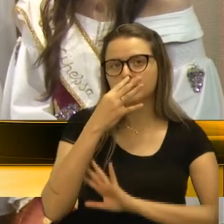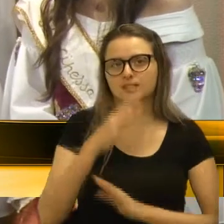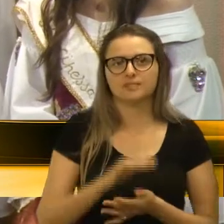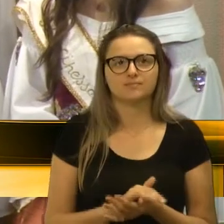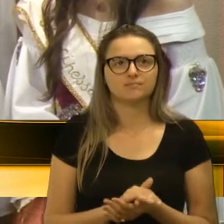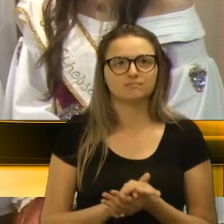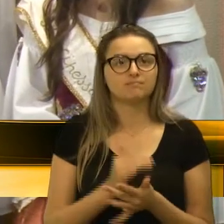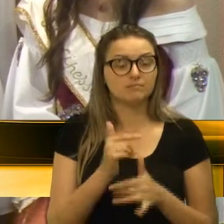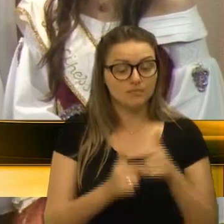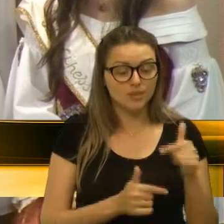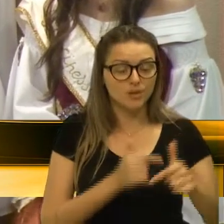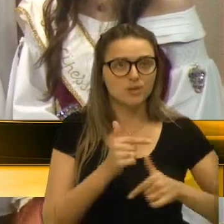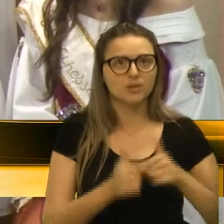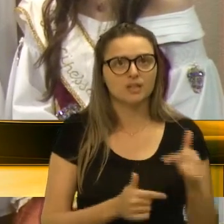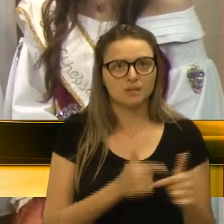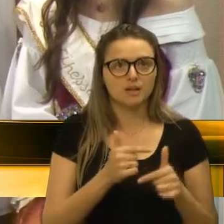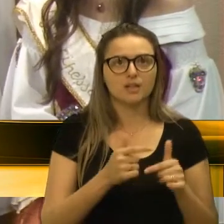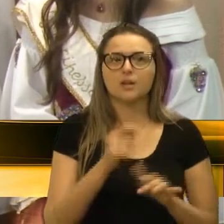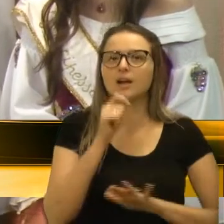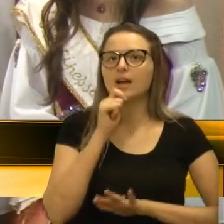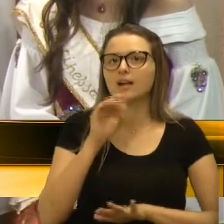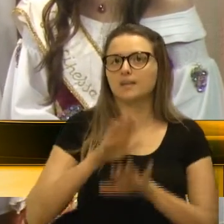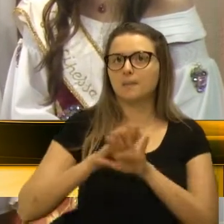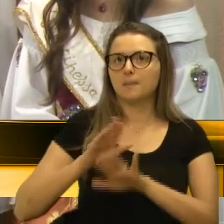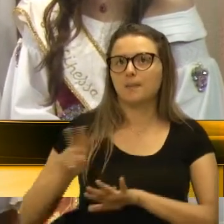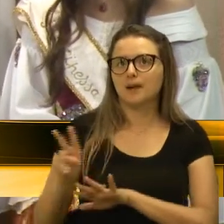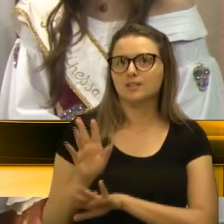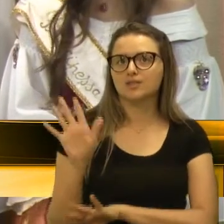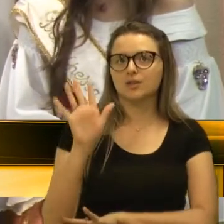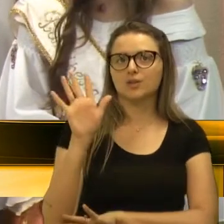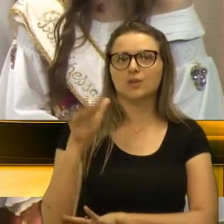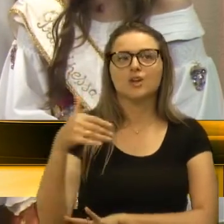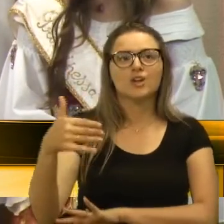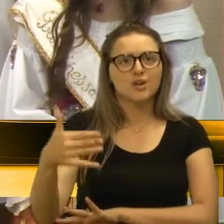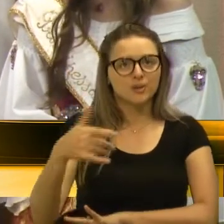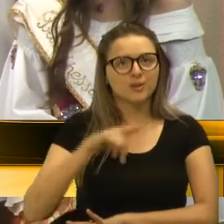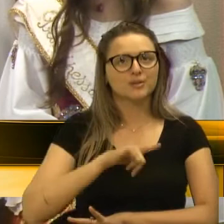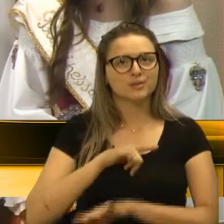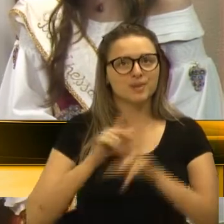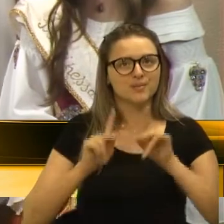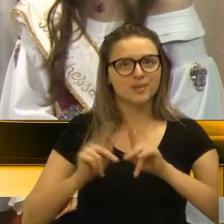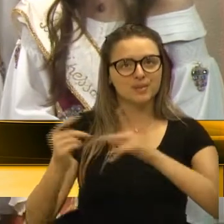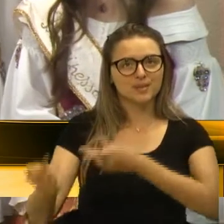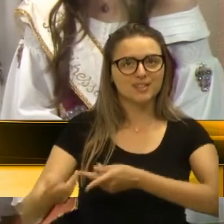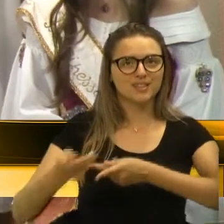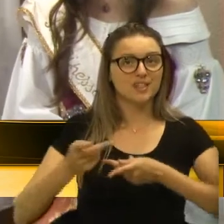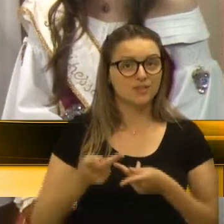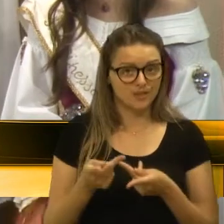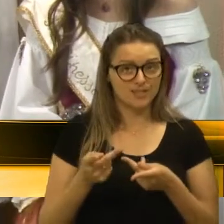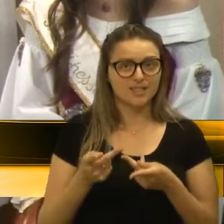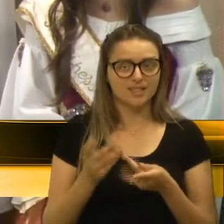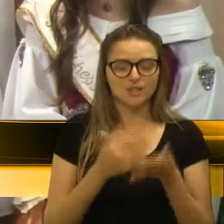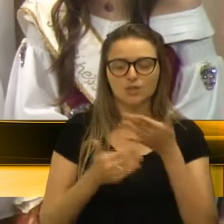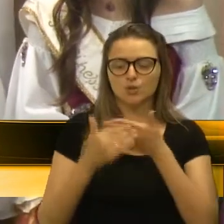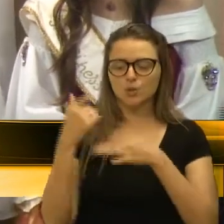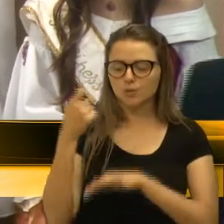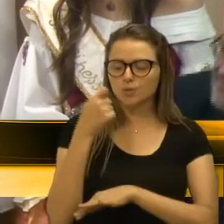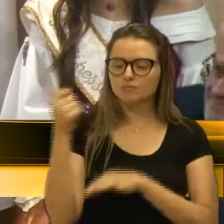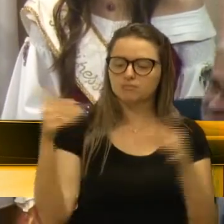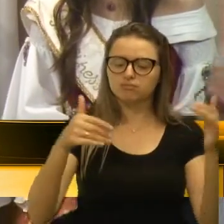esse trabalho ele é ainda mais valorizado quando recebemos visitantes de todo o Rio Grande do Sul e do